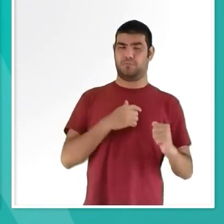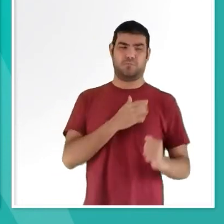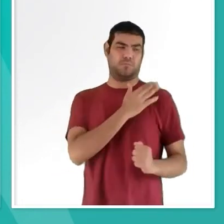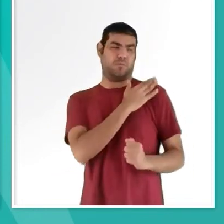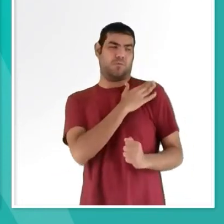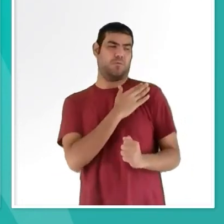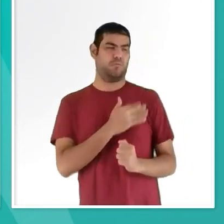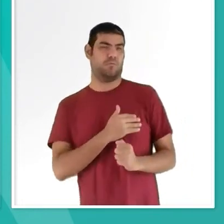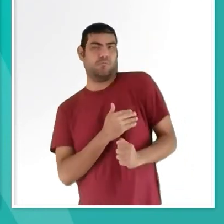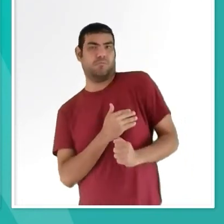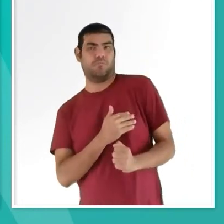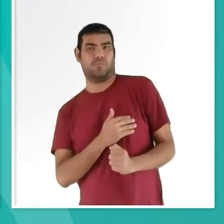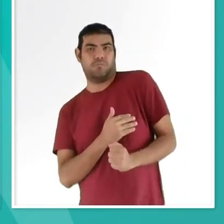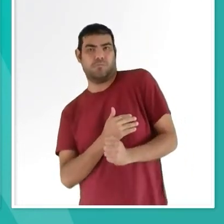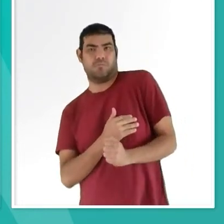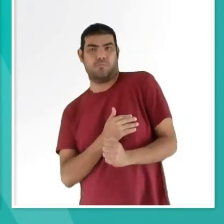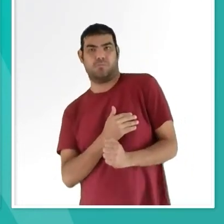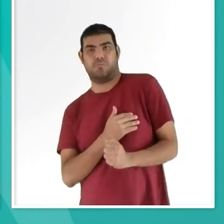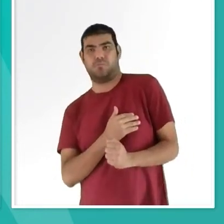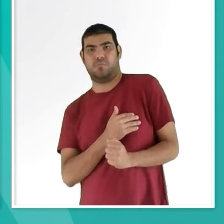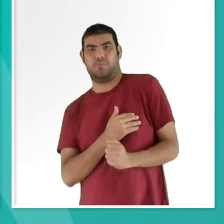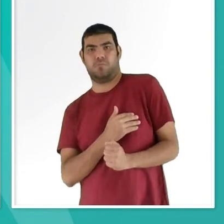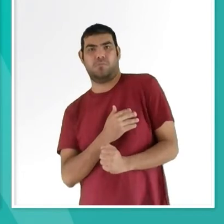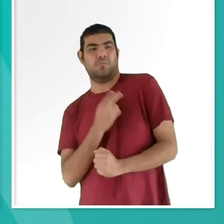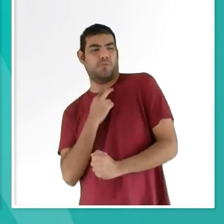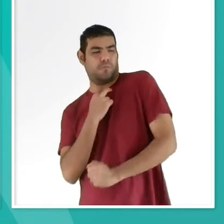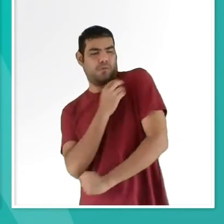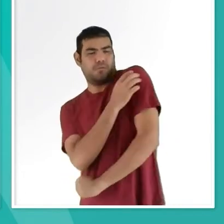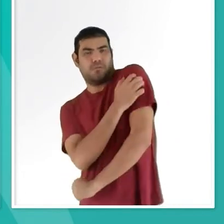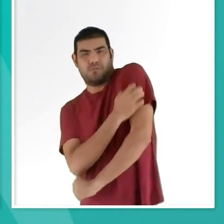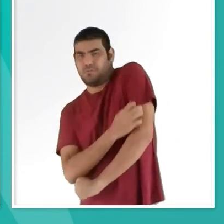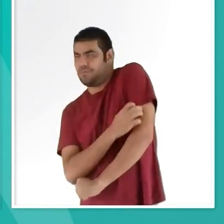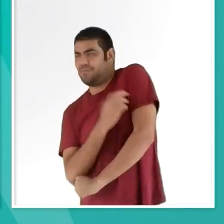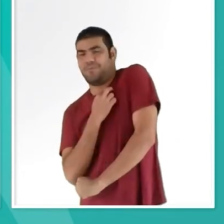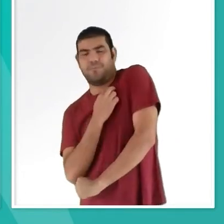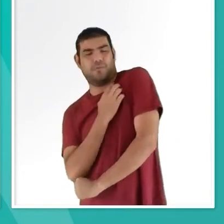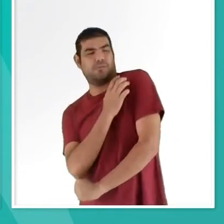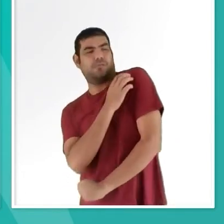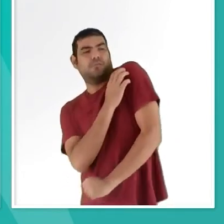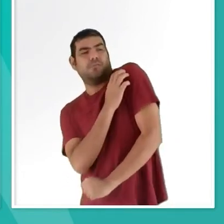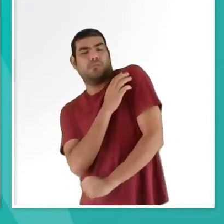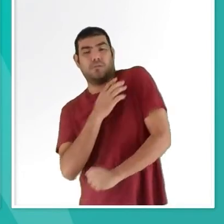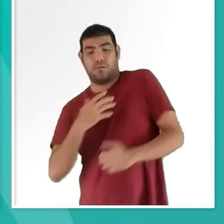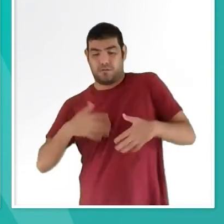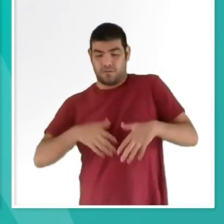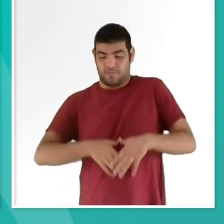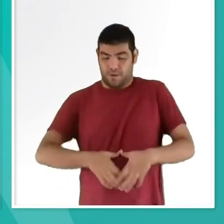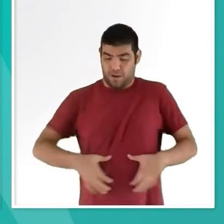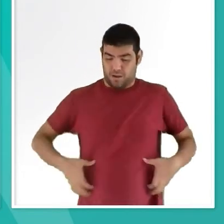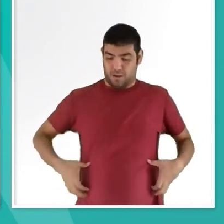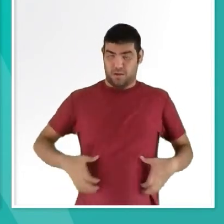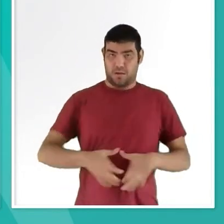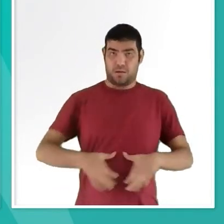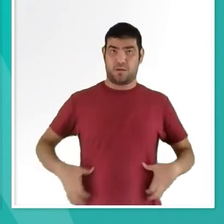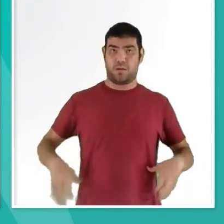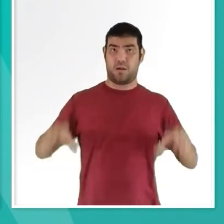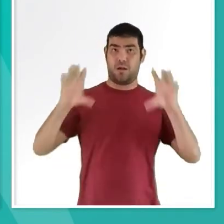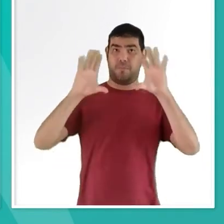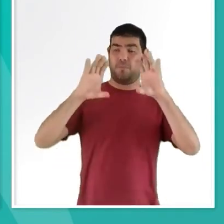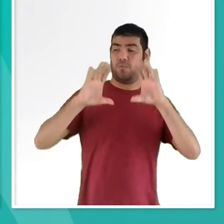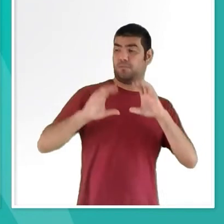nessa região abaixo da articulação, barriga, né? Abaixo do quadril, qualquer parte do corpo e